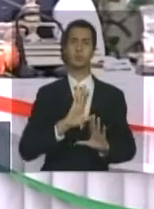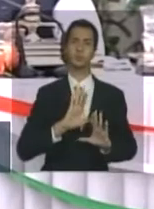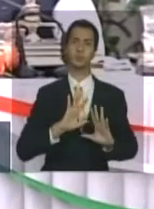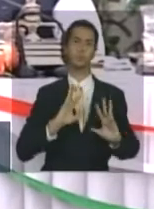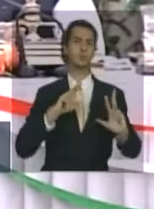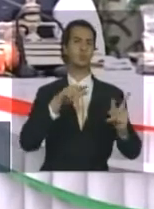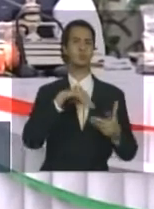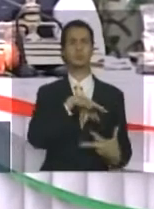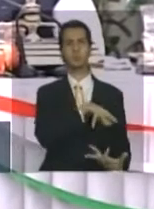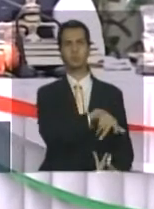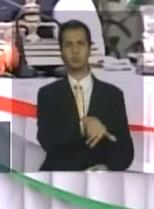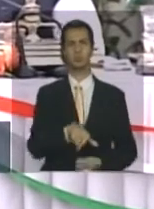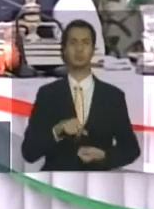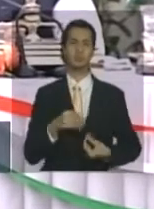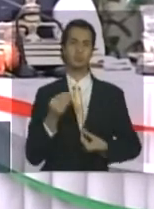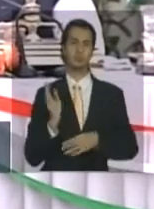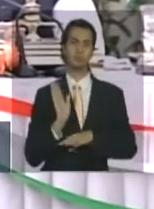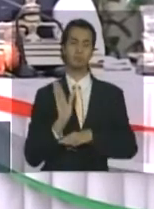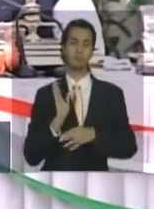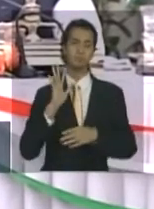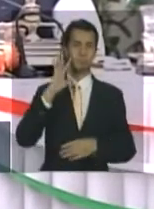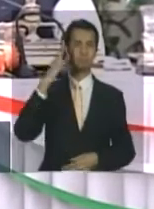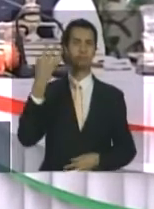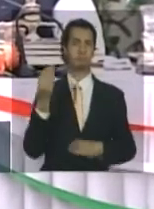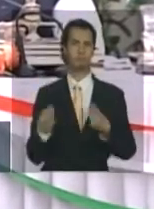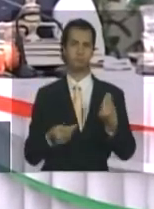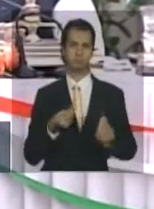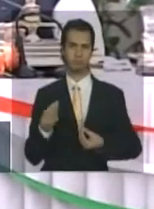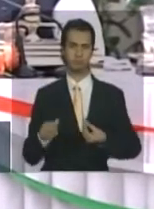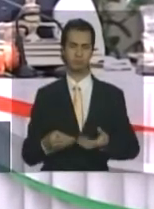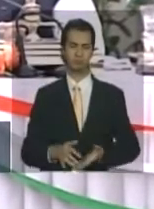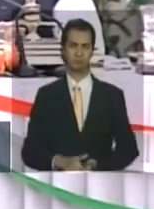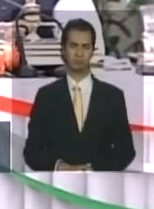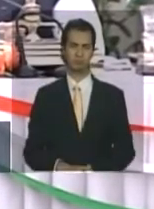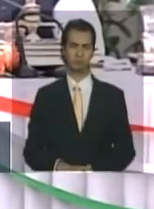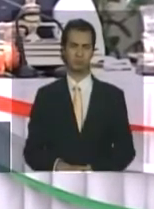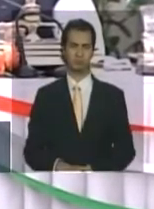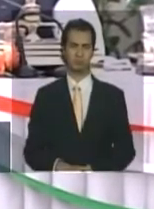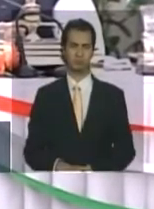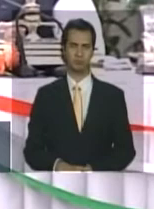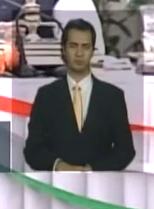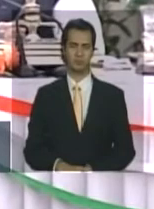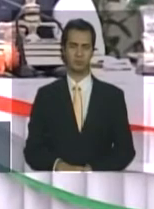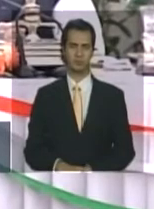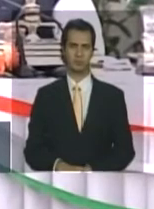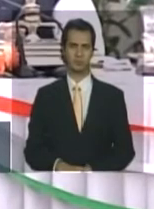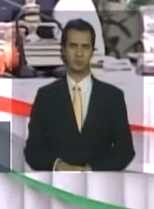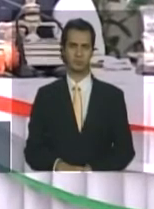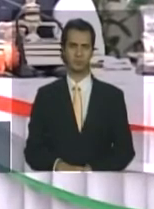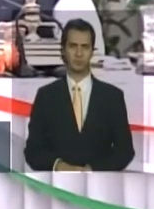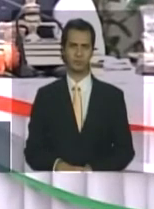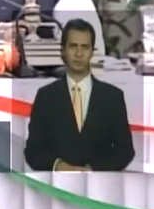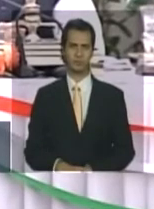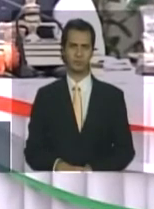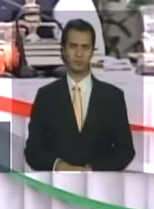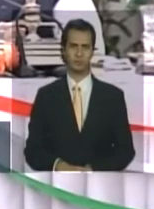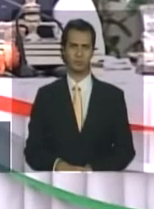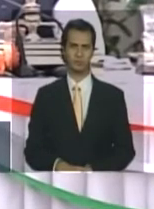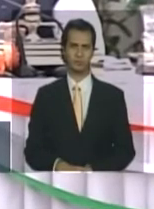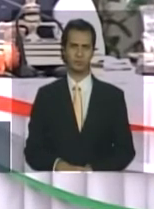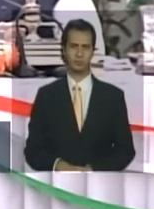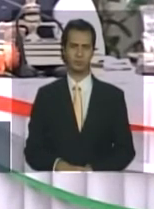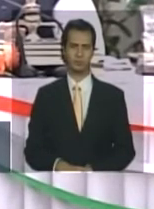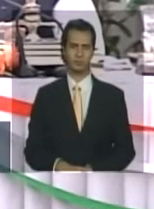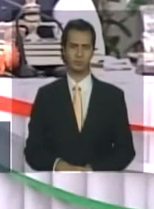Brazil considers India to be an essential and key partner, given not only the sheer magnitude of our